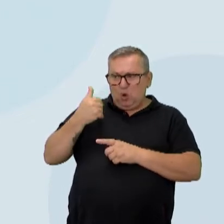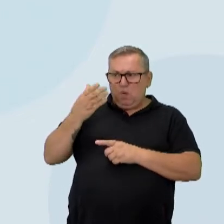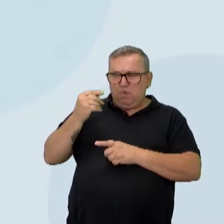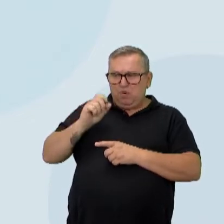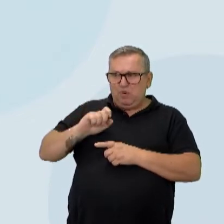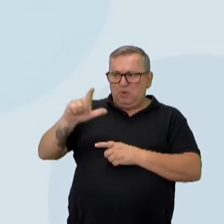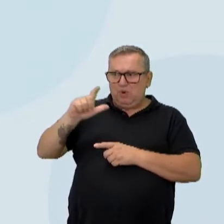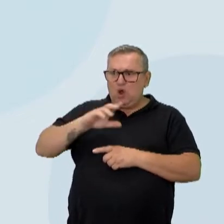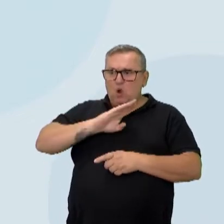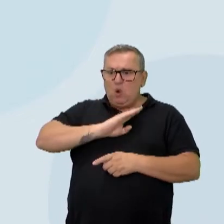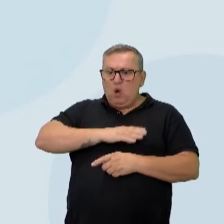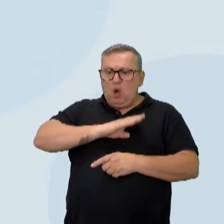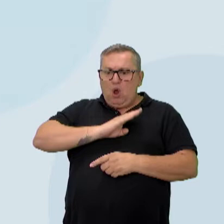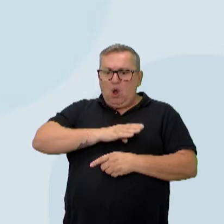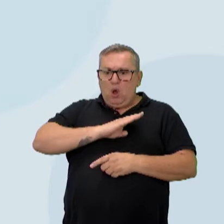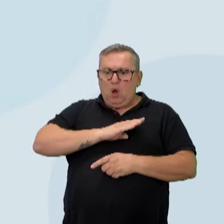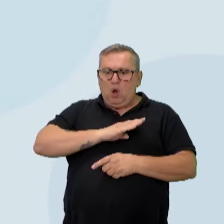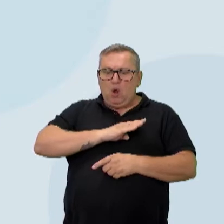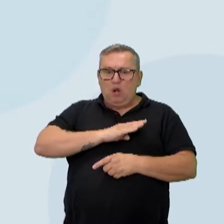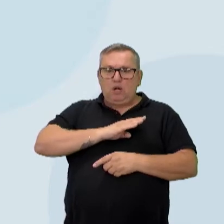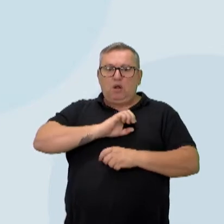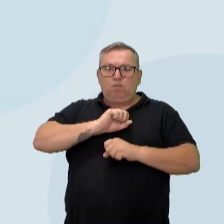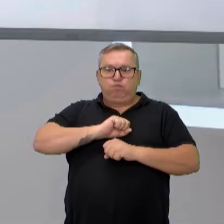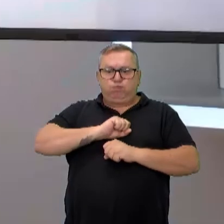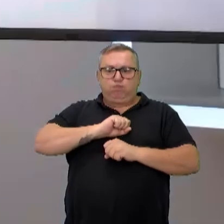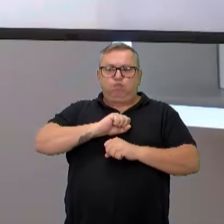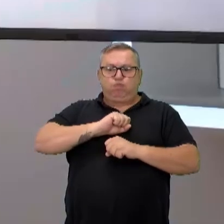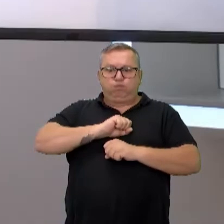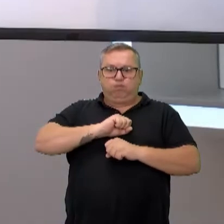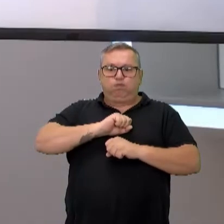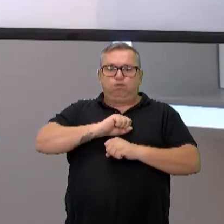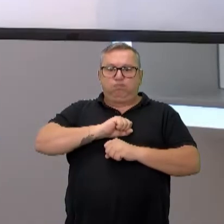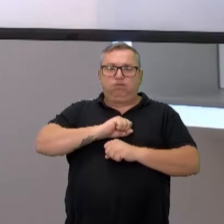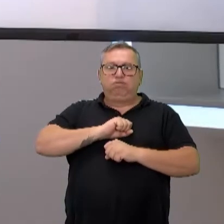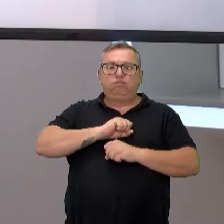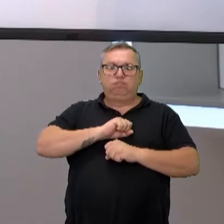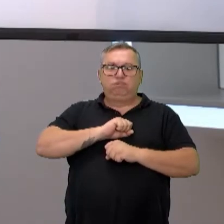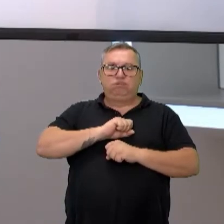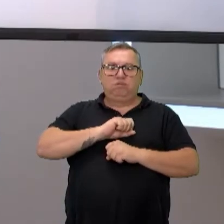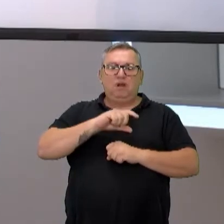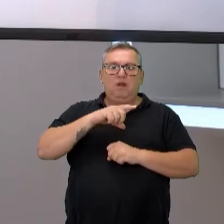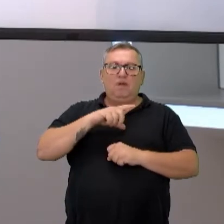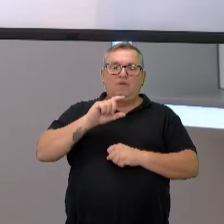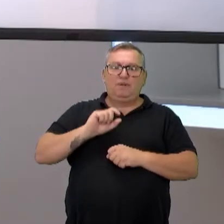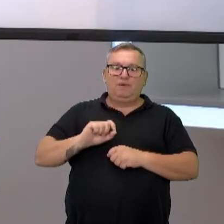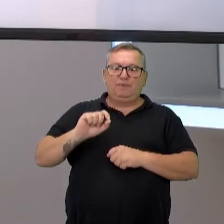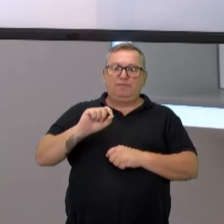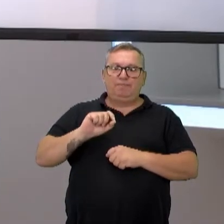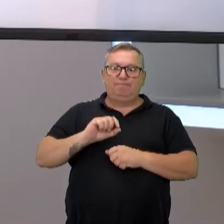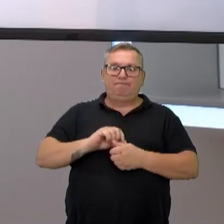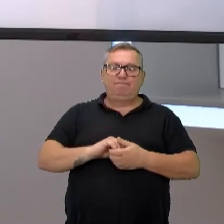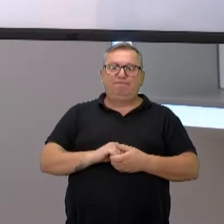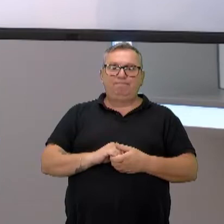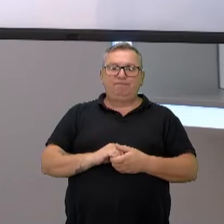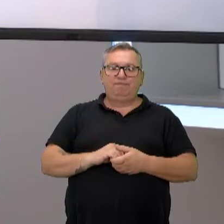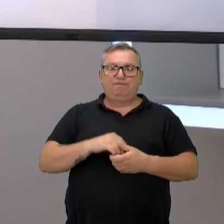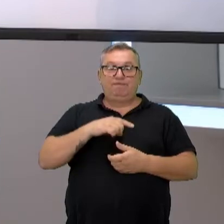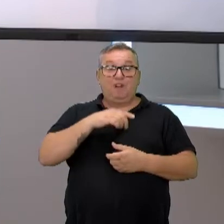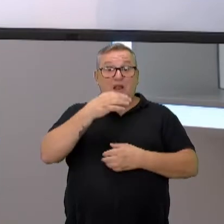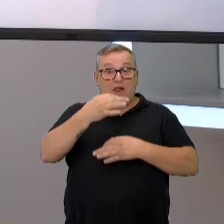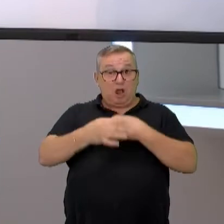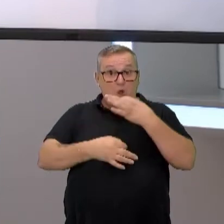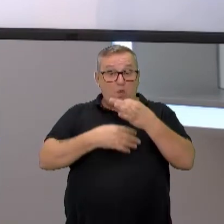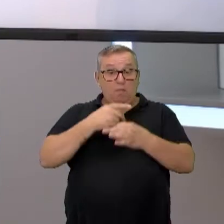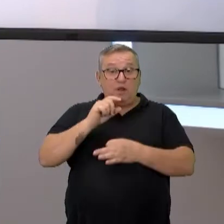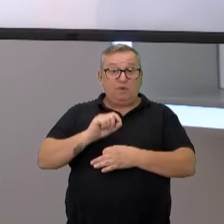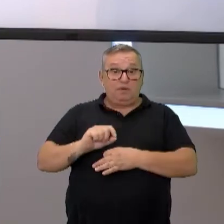o sistema cardiovascular poderá ficar sobrecarregado. O que eu tenho aí, gente? Eu tenho um argumento de